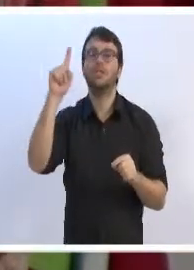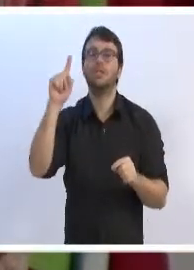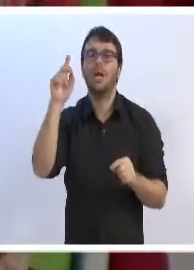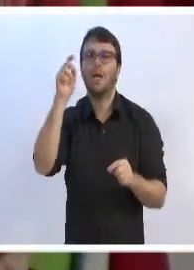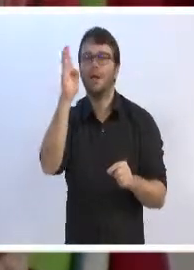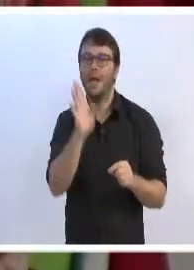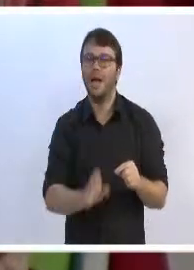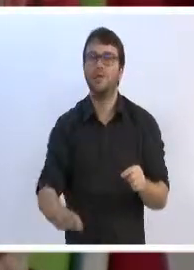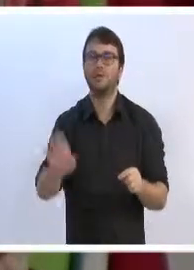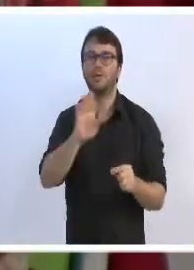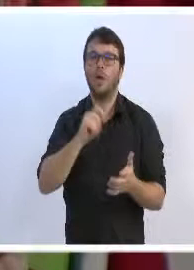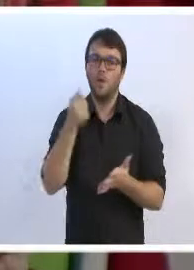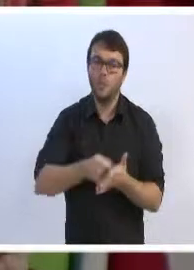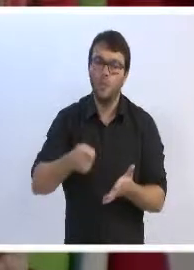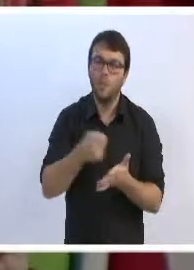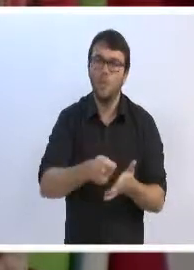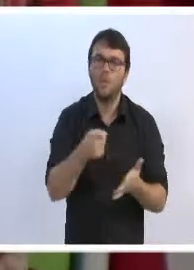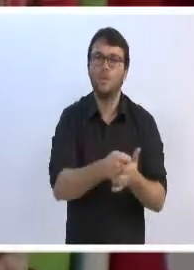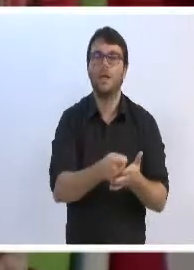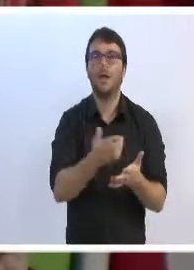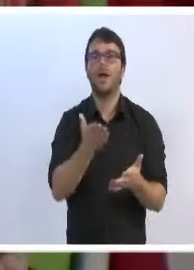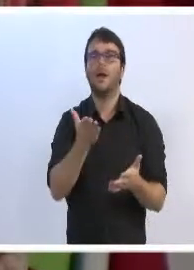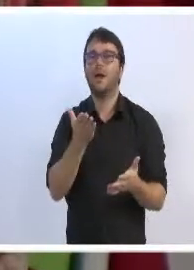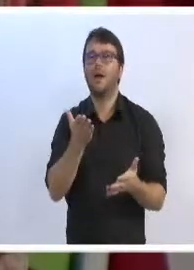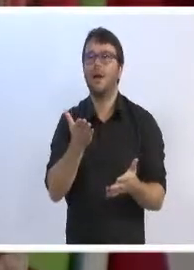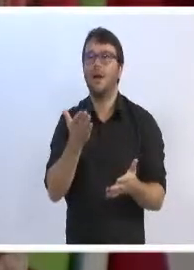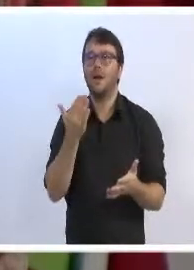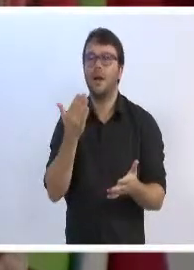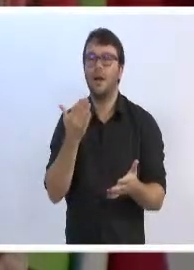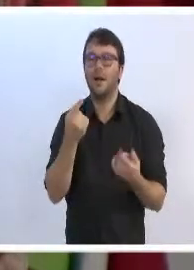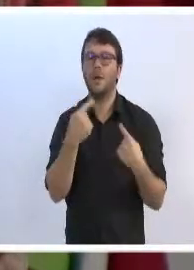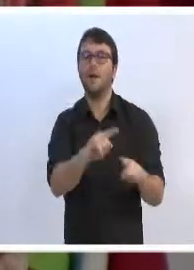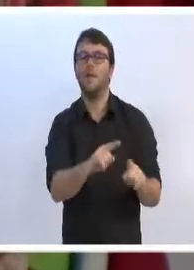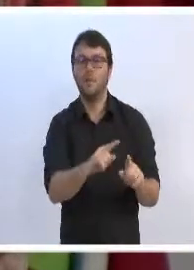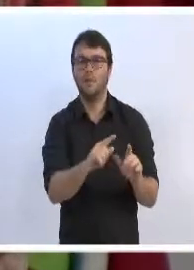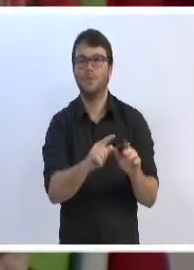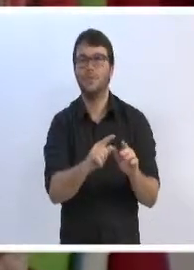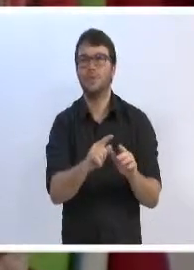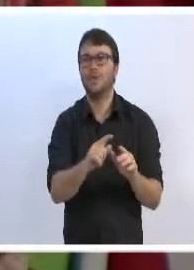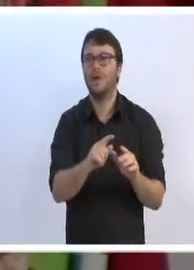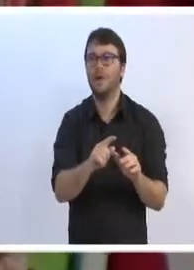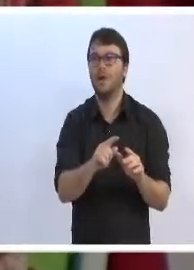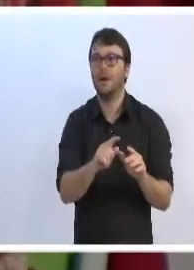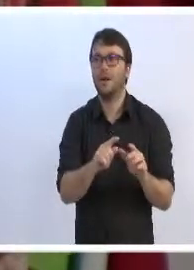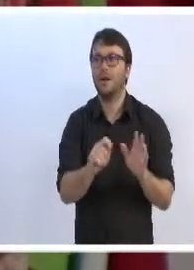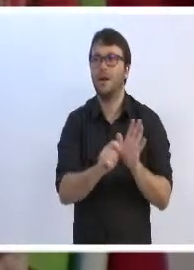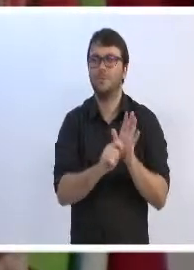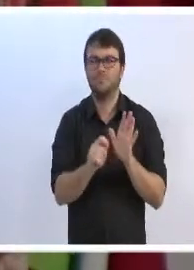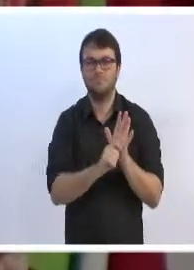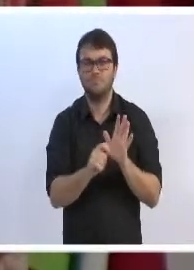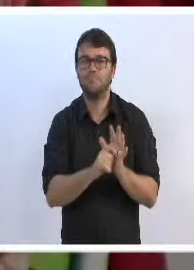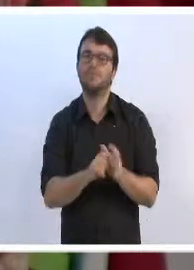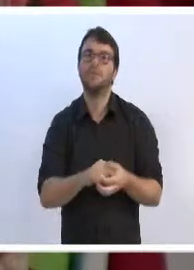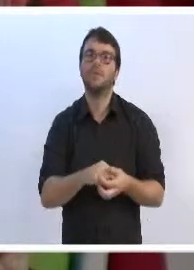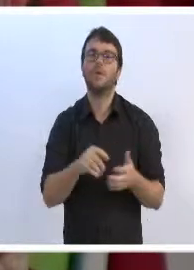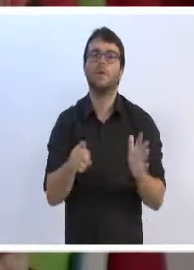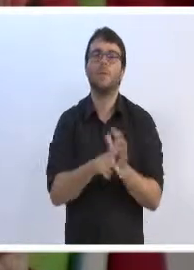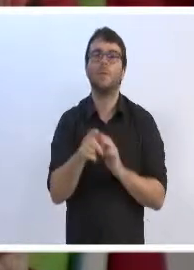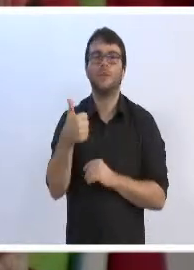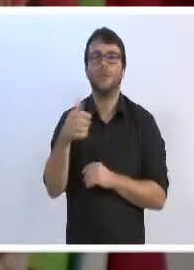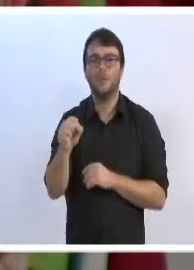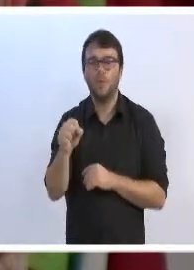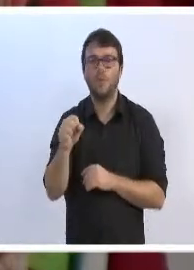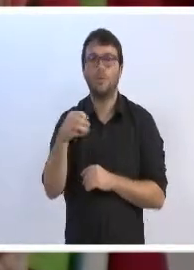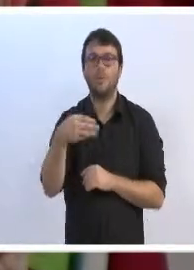anti manicomial nós comemoramos esse dia o melhor lembramos nesse dia no dia 18 de maio